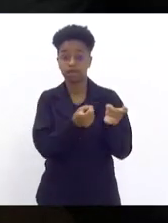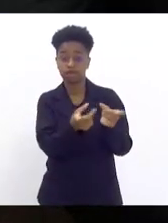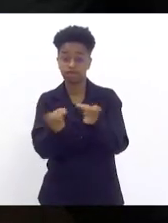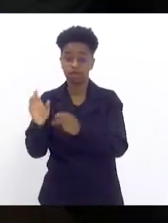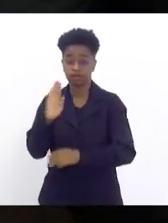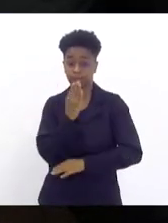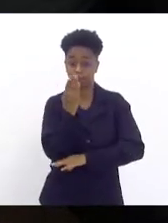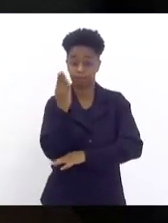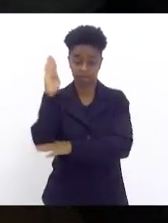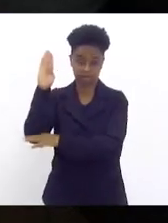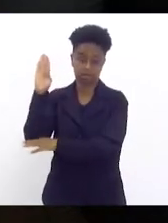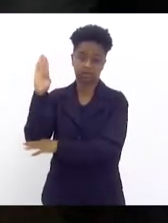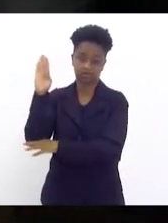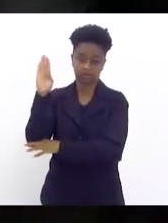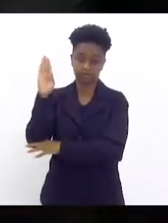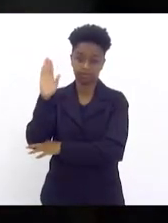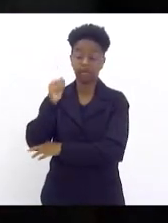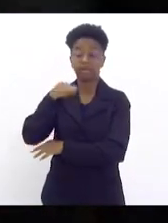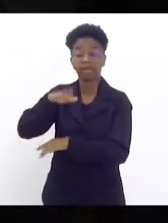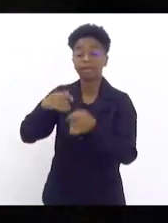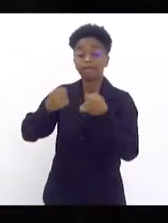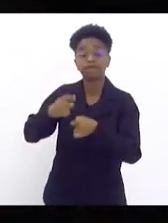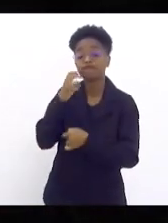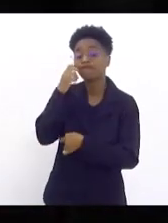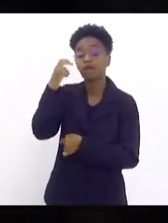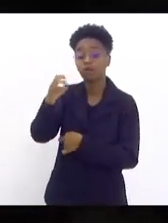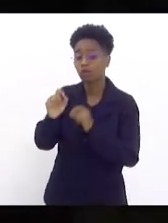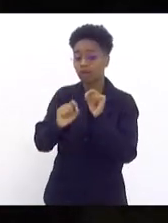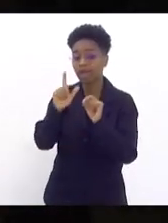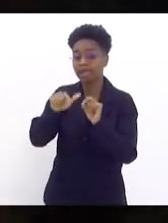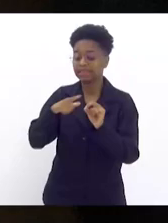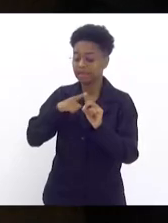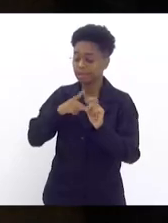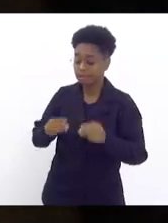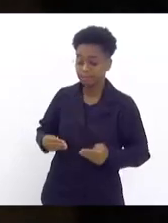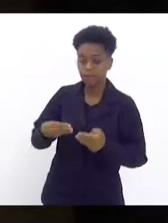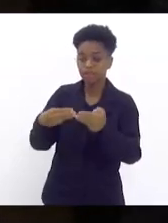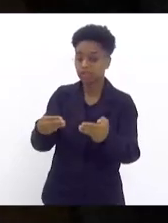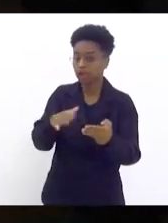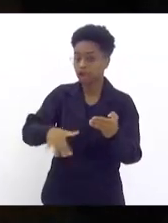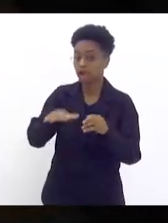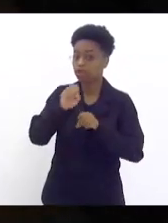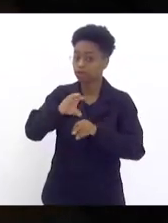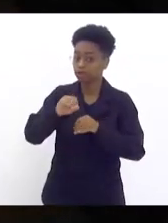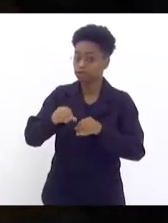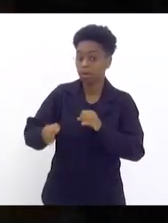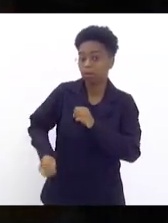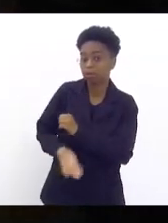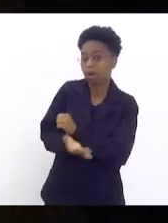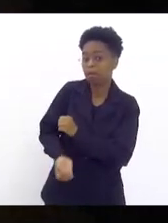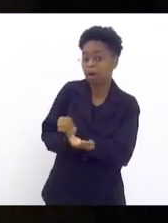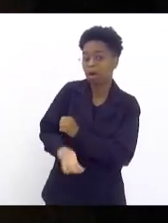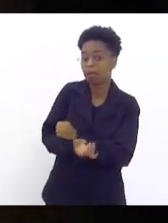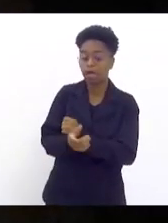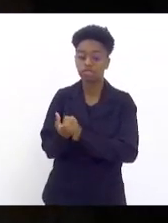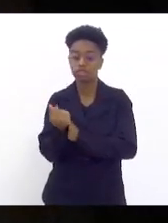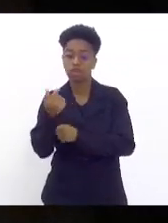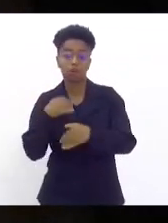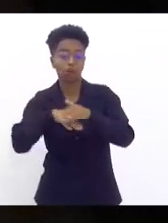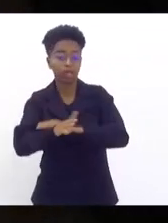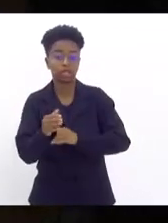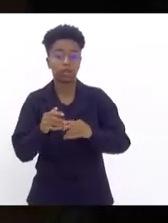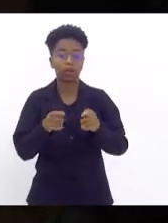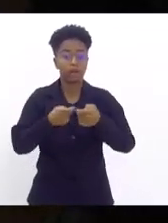madeira Quem deveria ter vergonha é quem teve ministra educação guardando dinheiro na meia sendo preso